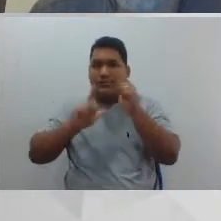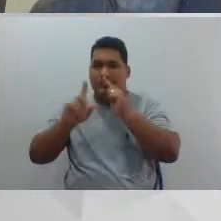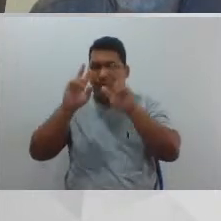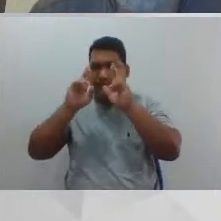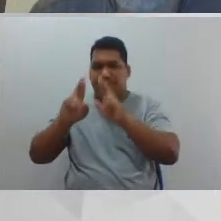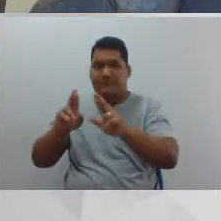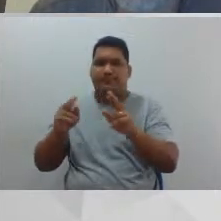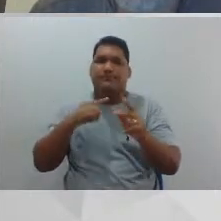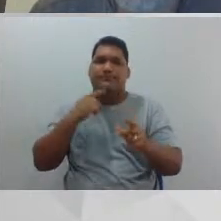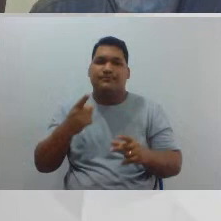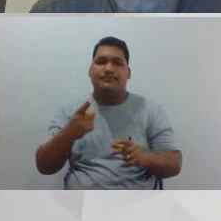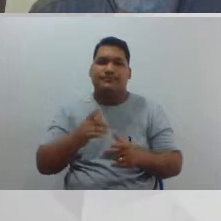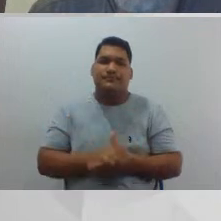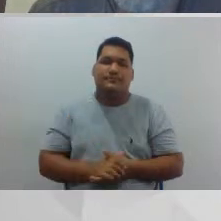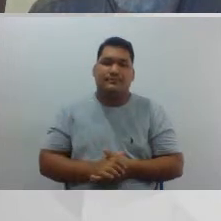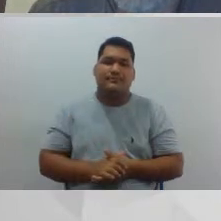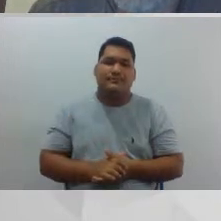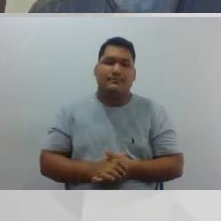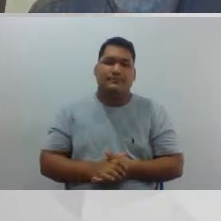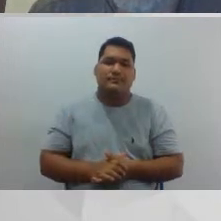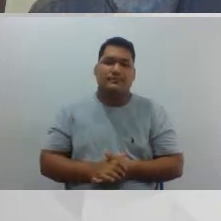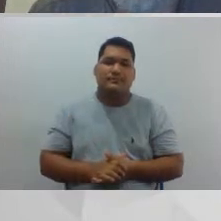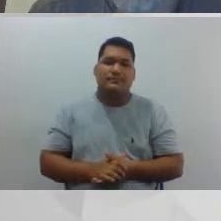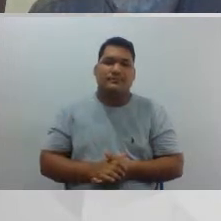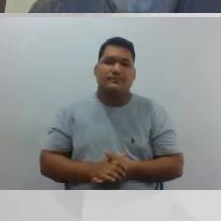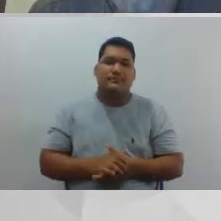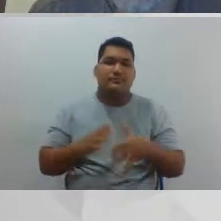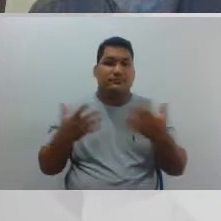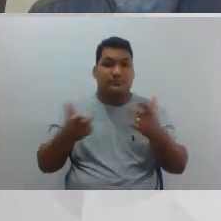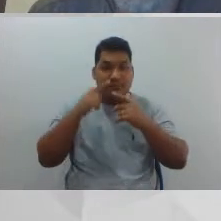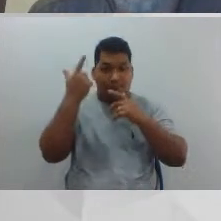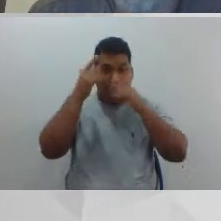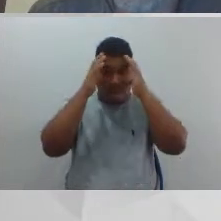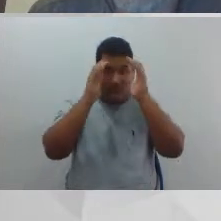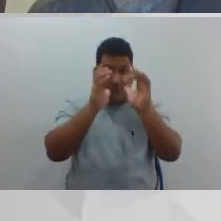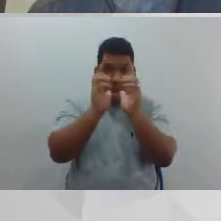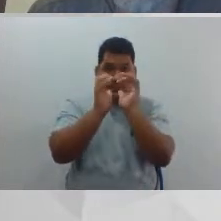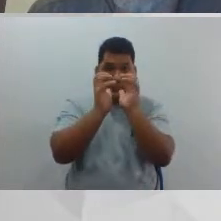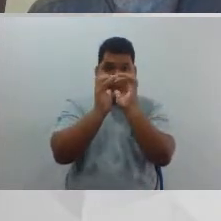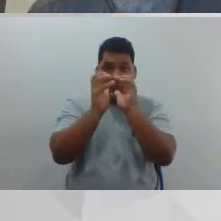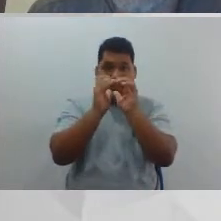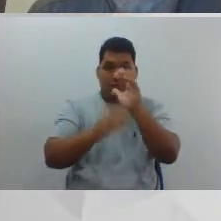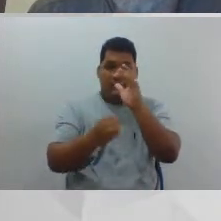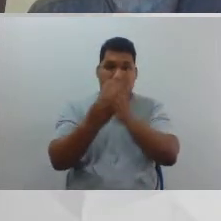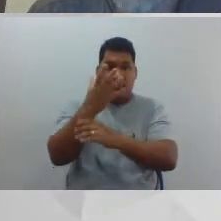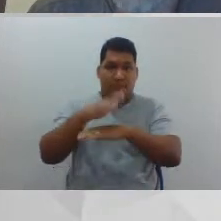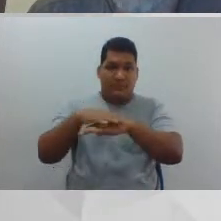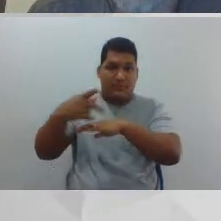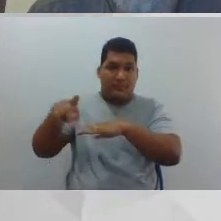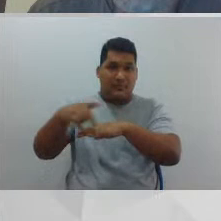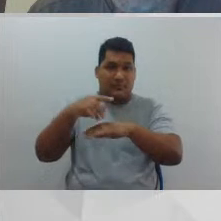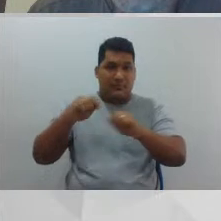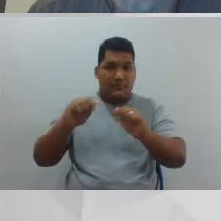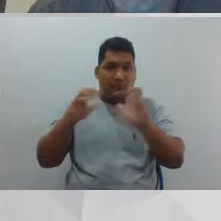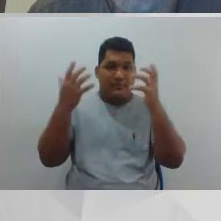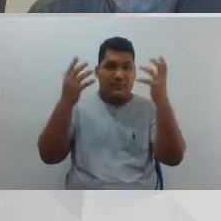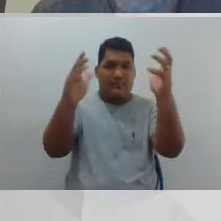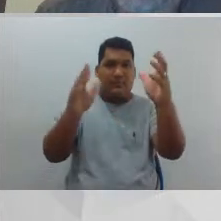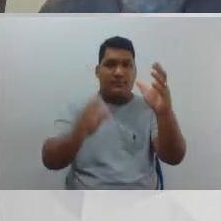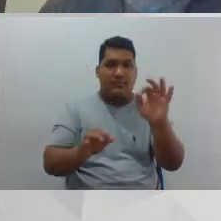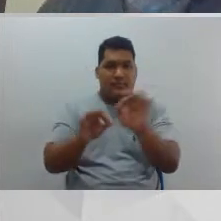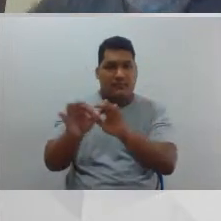nosso cérebro, né, foi gerado pela mãe natureza, então todas as tarefas que ele trabalha são